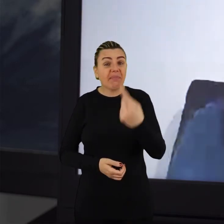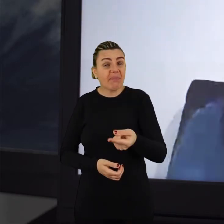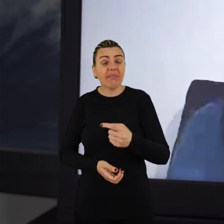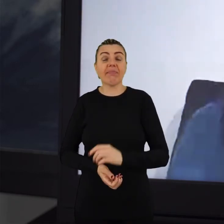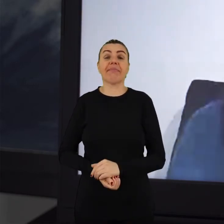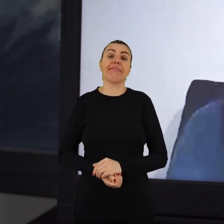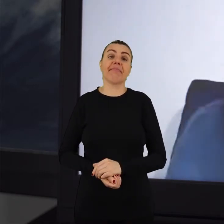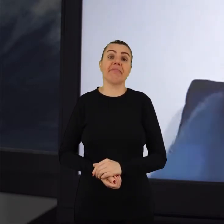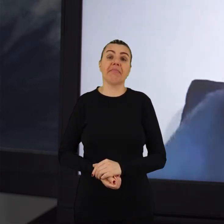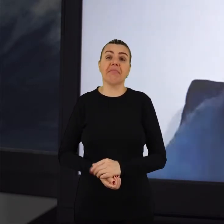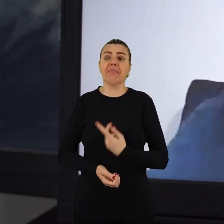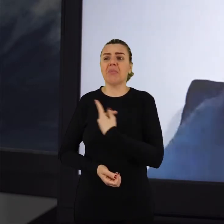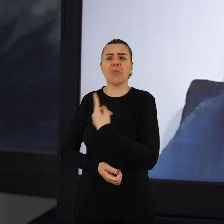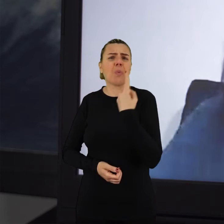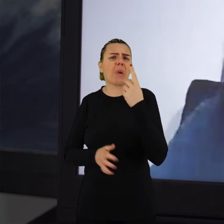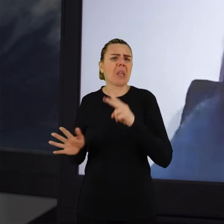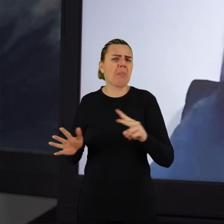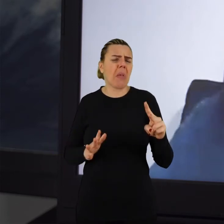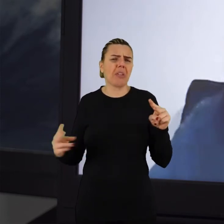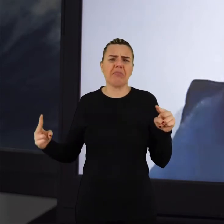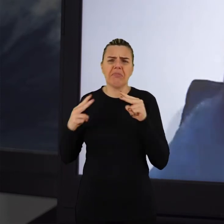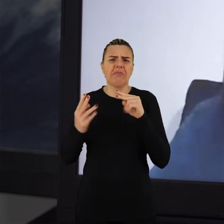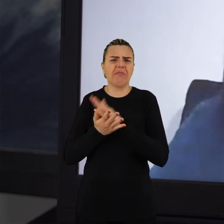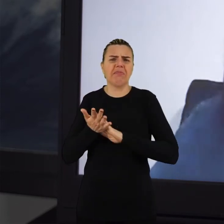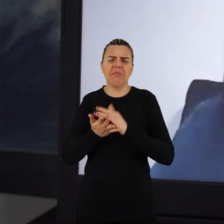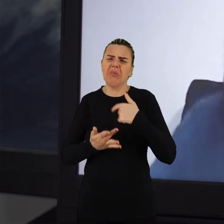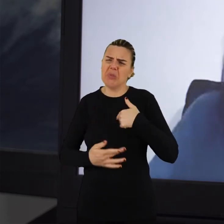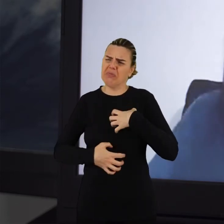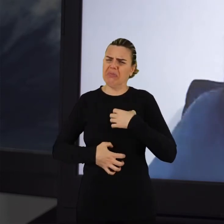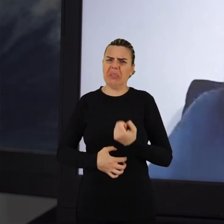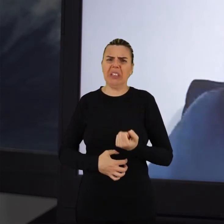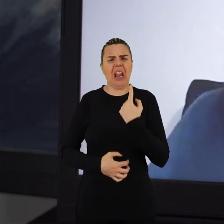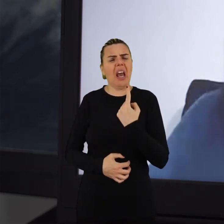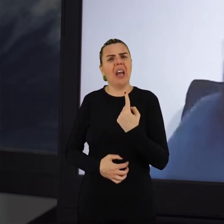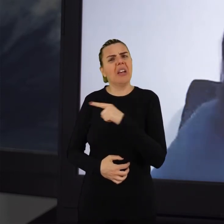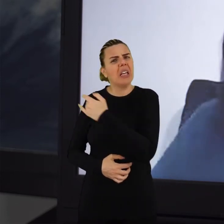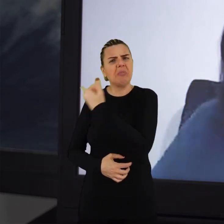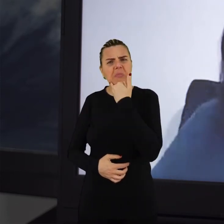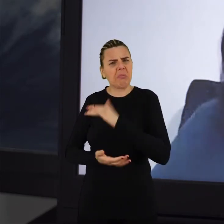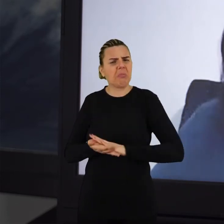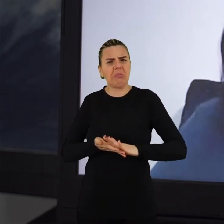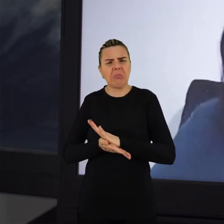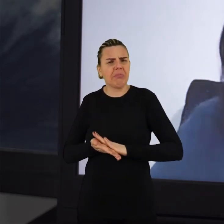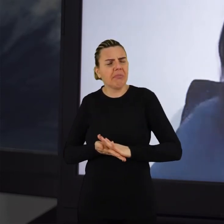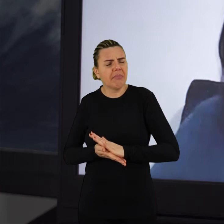dali, a gente ficou uma semana sem se ver. Eu achei estranho, mas ele não me ligava